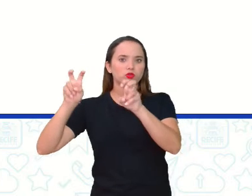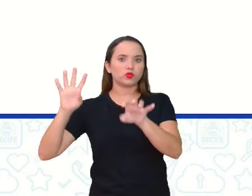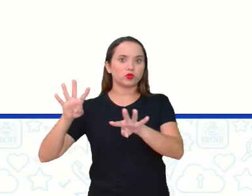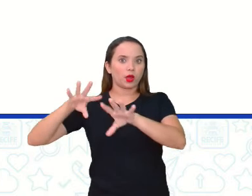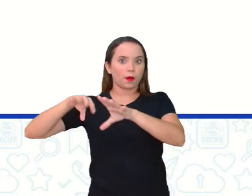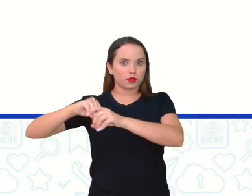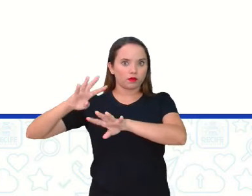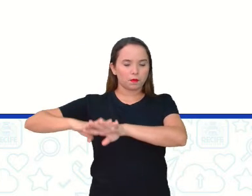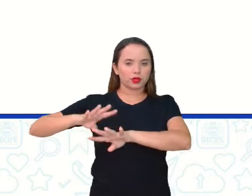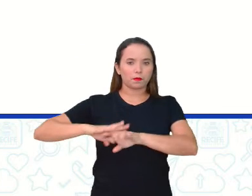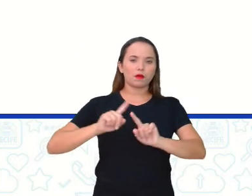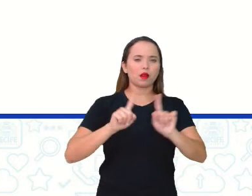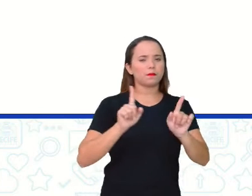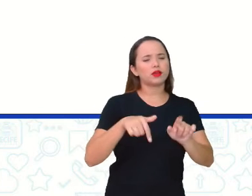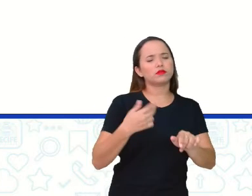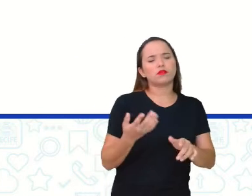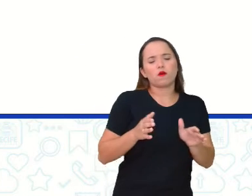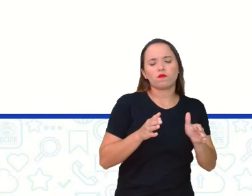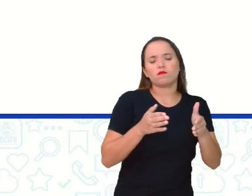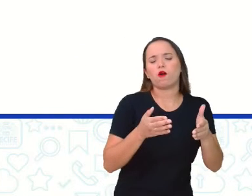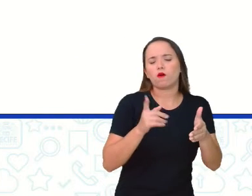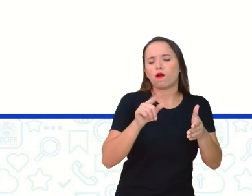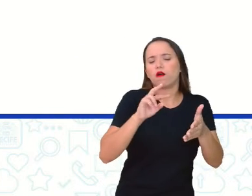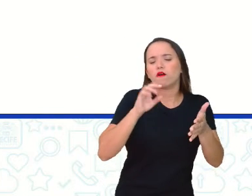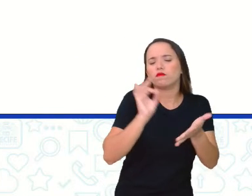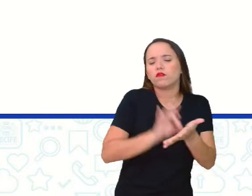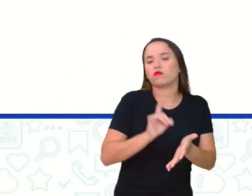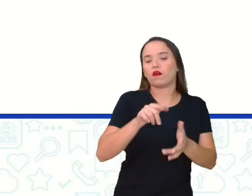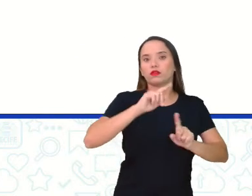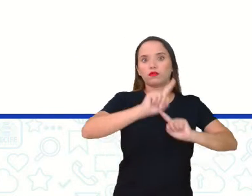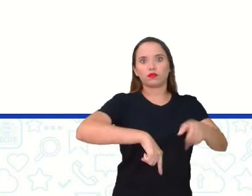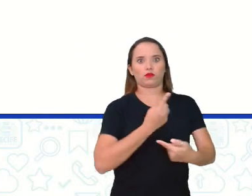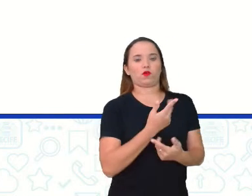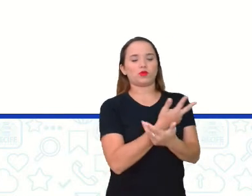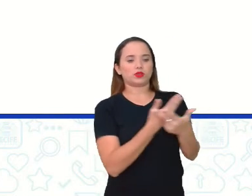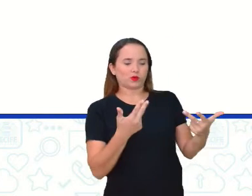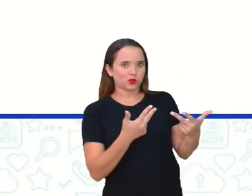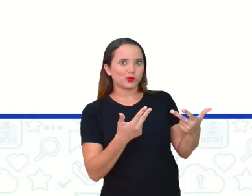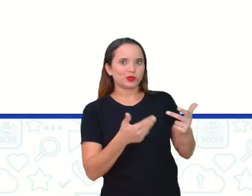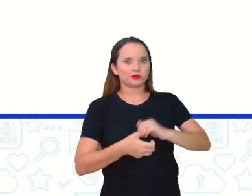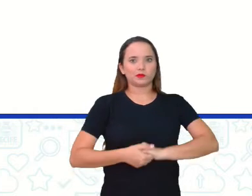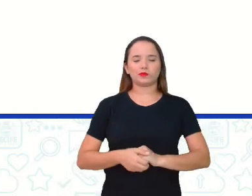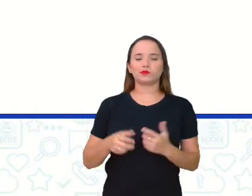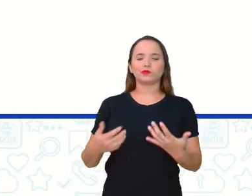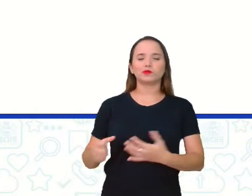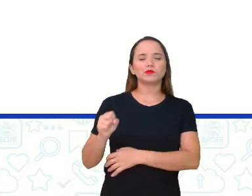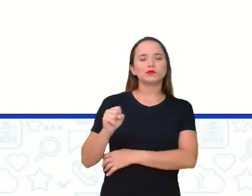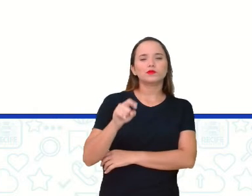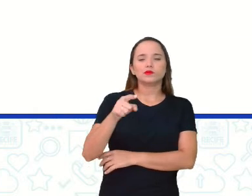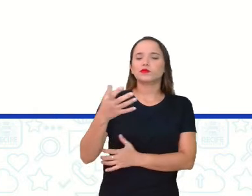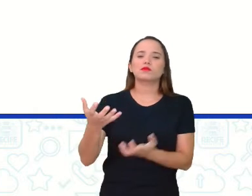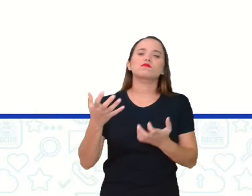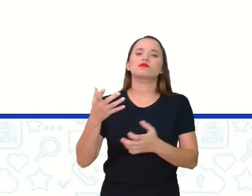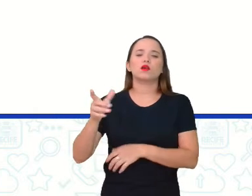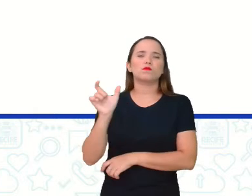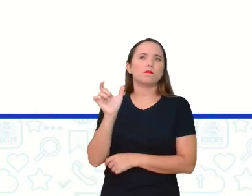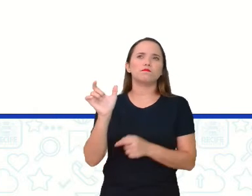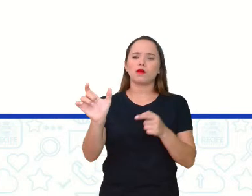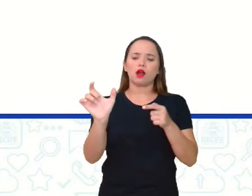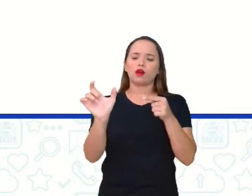gente compreender a transformação de uma coisa em outra. Então, se quiser associar uma palavra à aula de hoje,